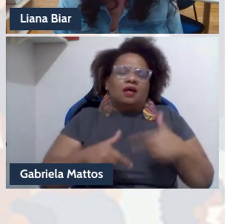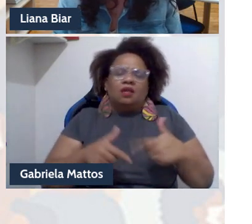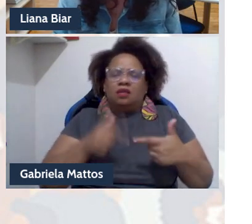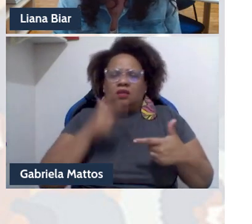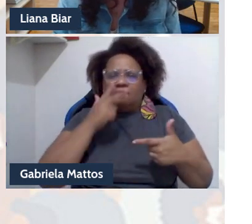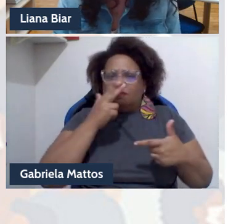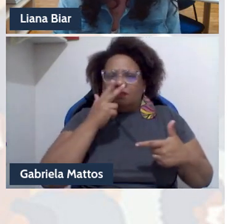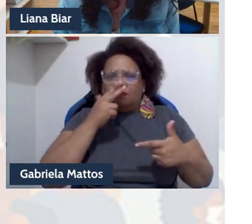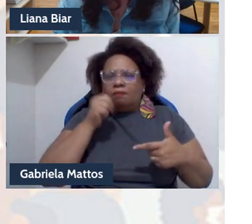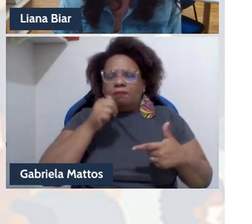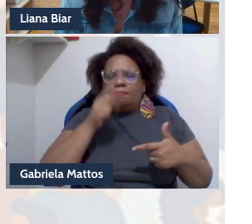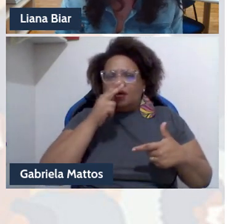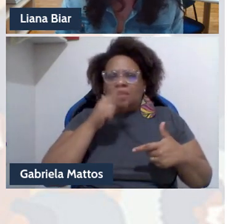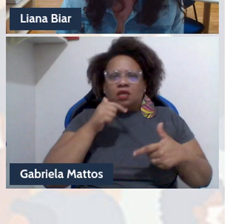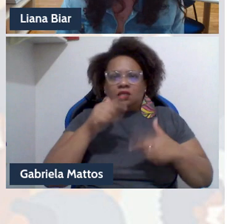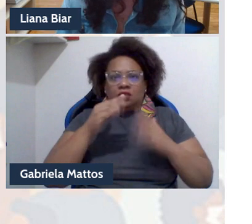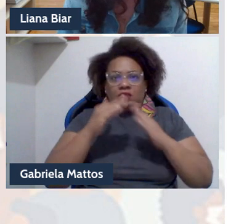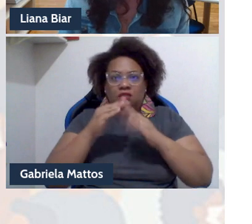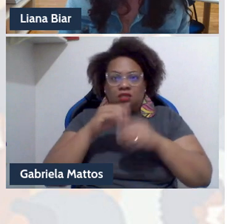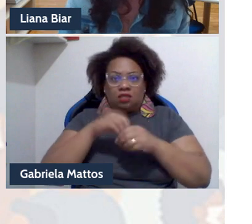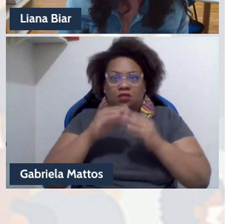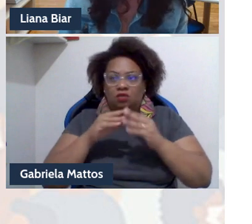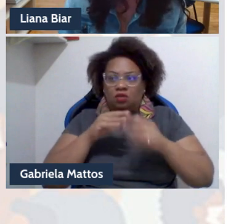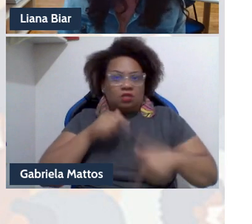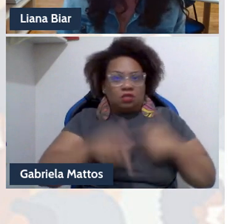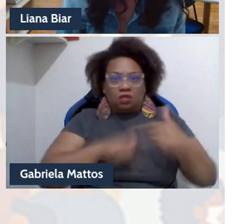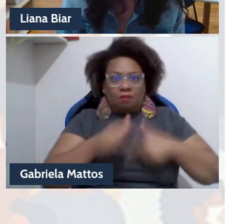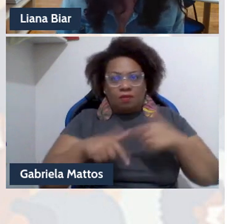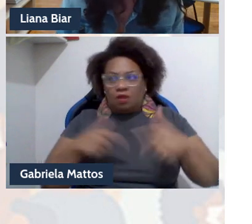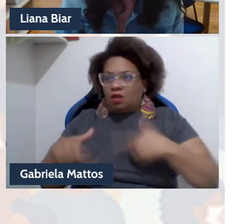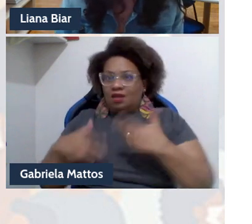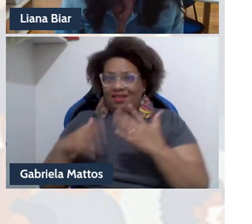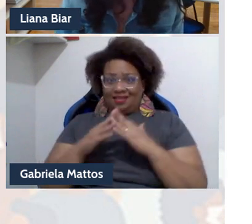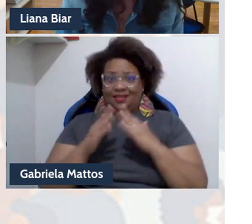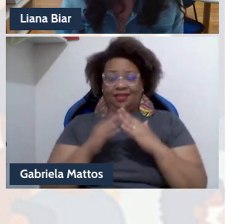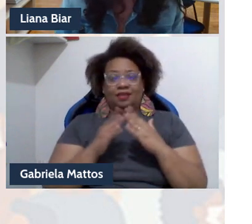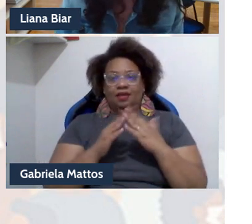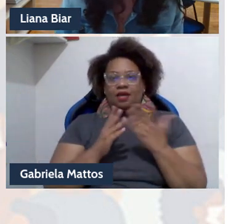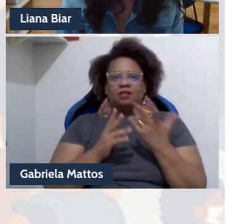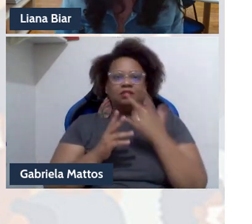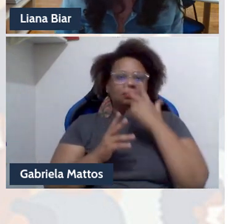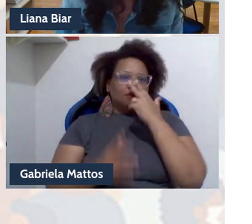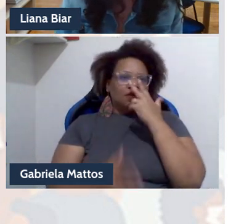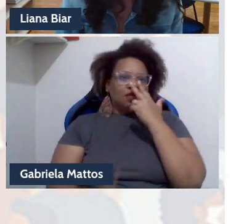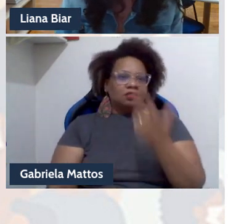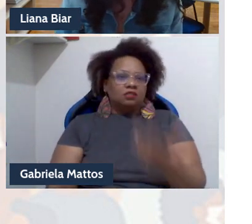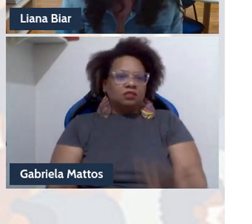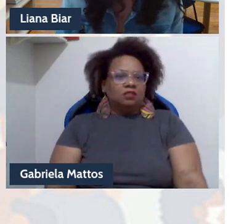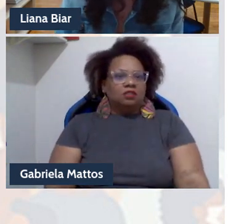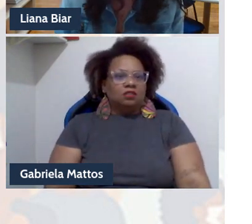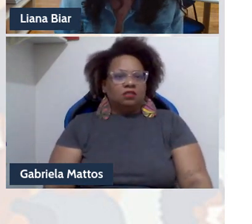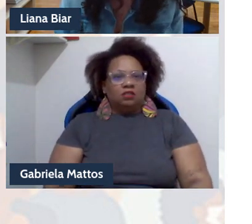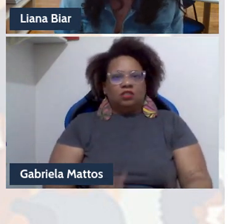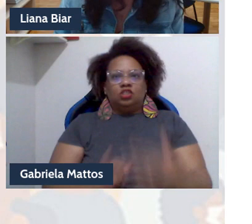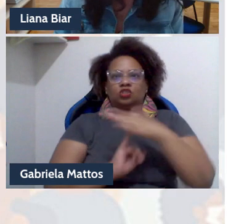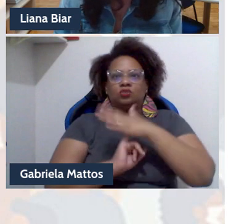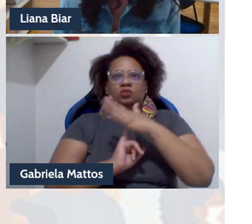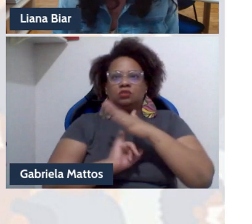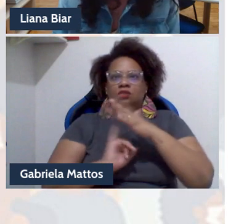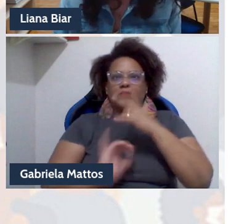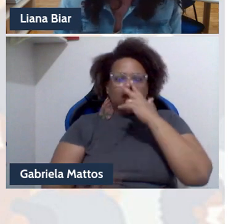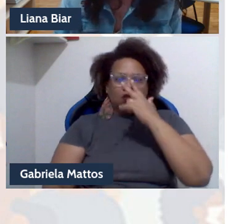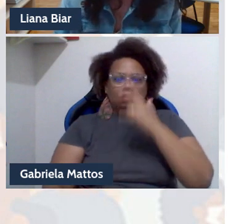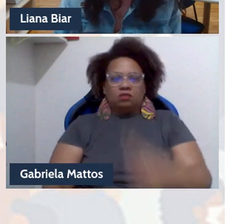panóptico em casa, e a casa dela mesma virando uma espécie de instituição total. Para a